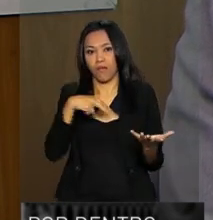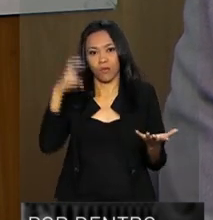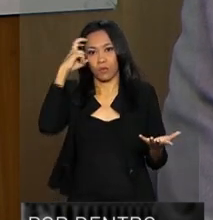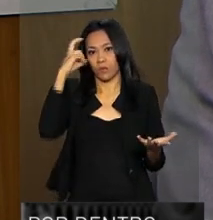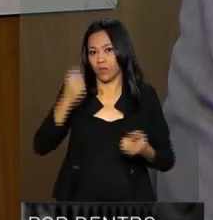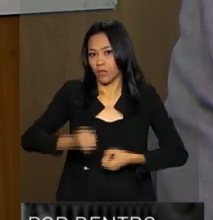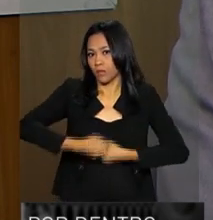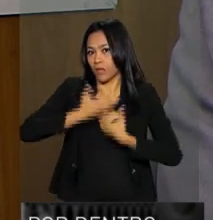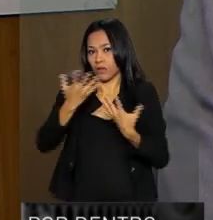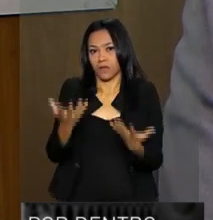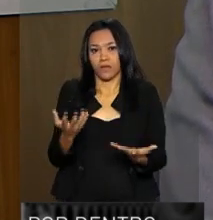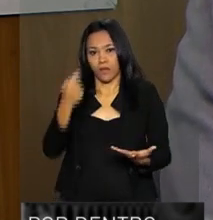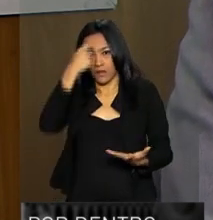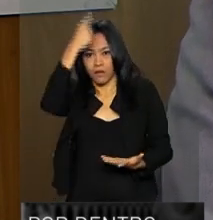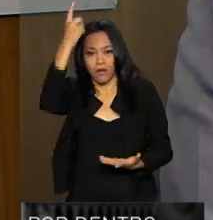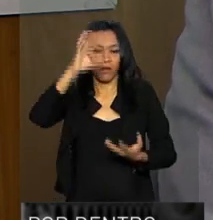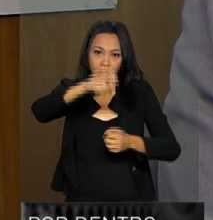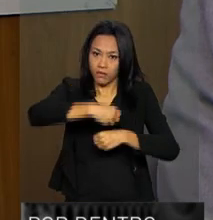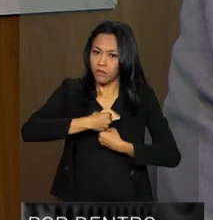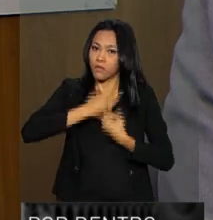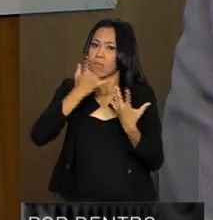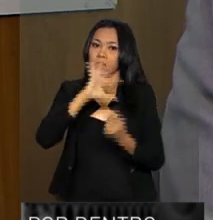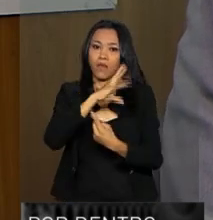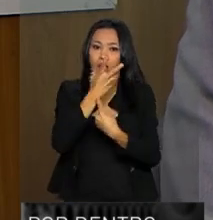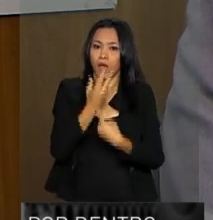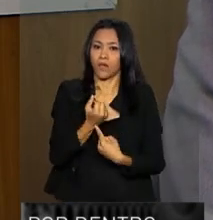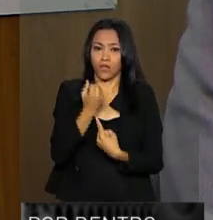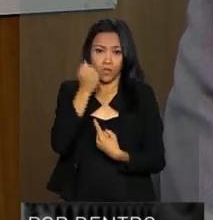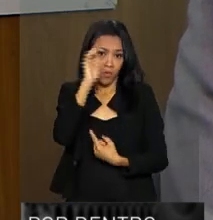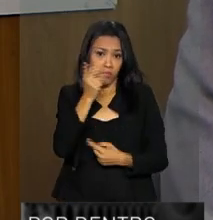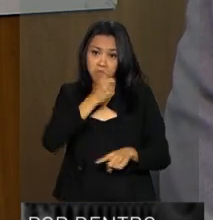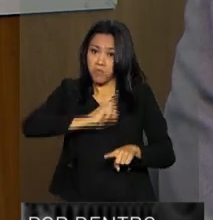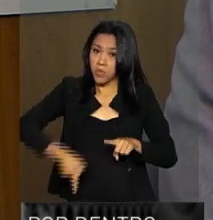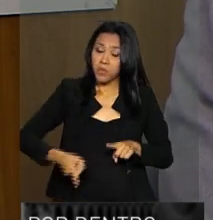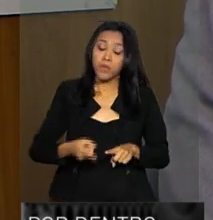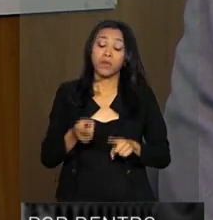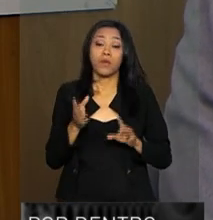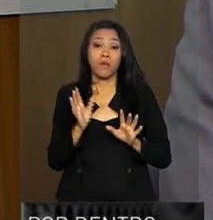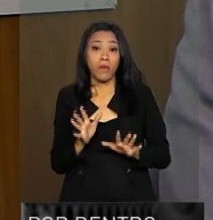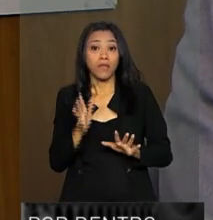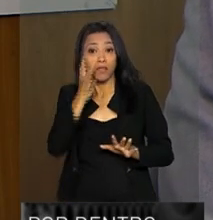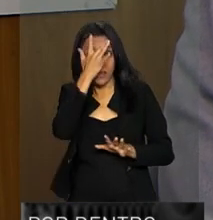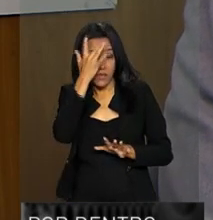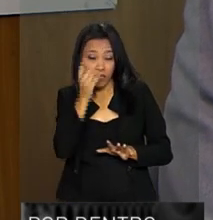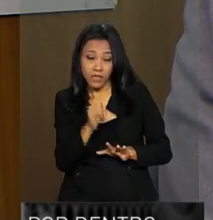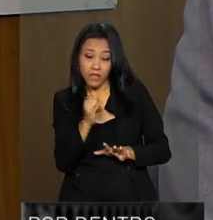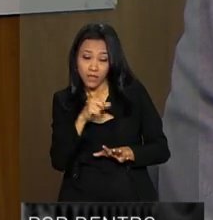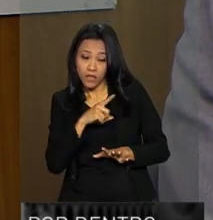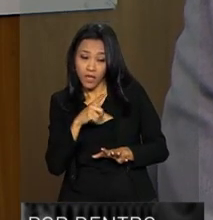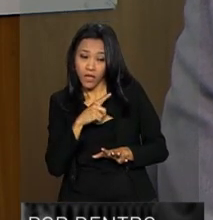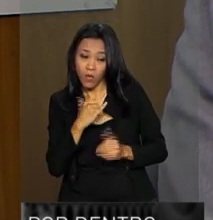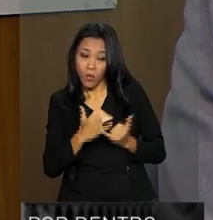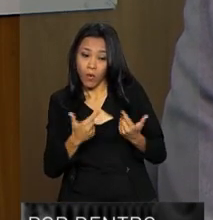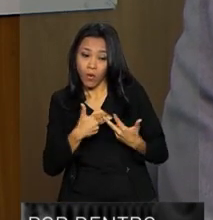de se manifestar quando encontra um conteúdo que as sedes agrada mas jamais o direito de